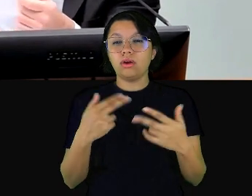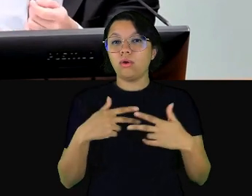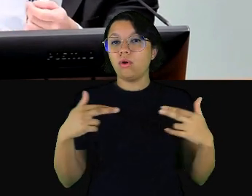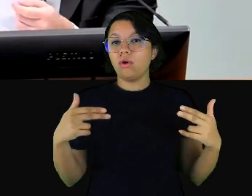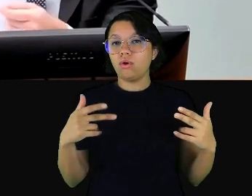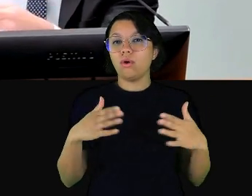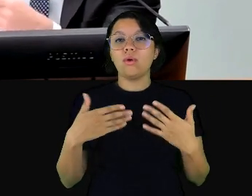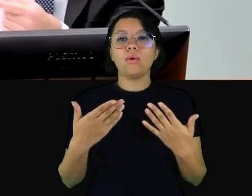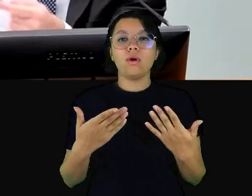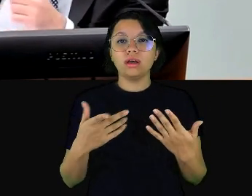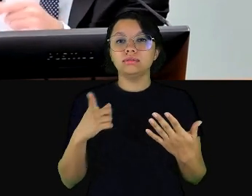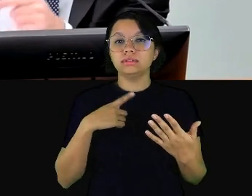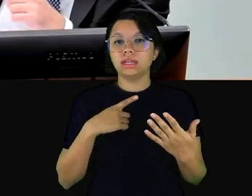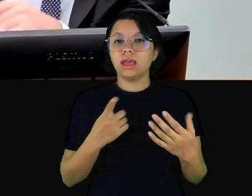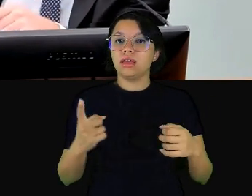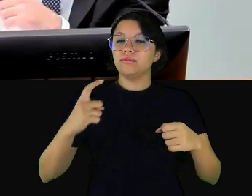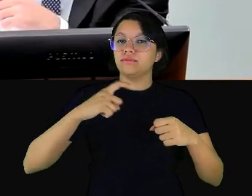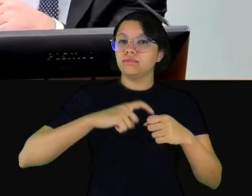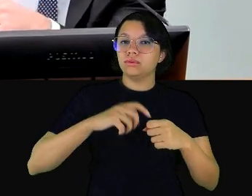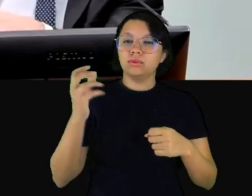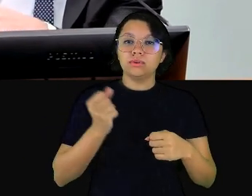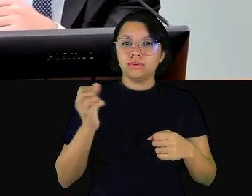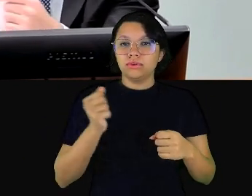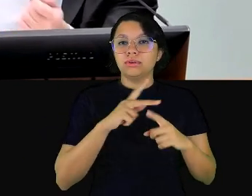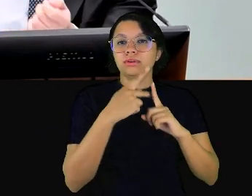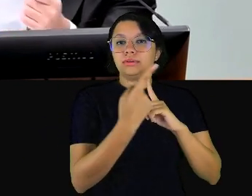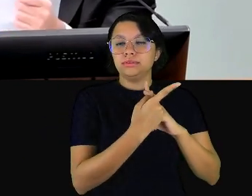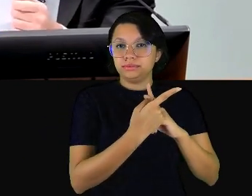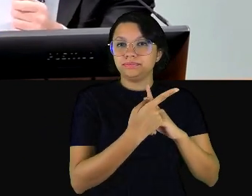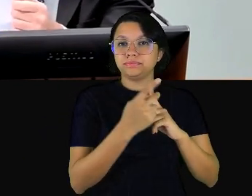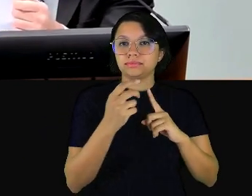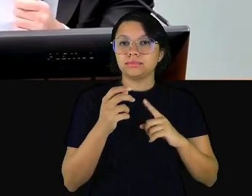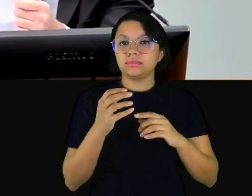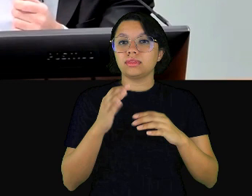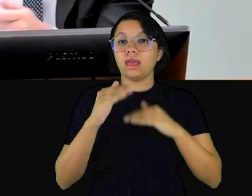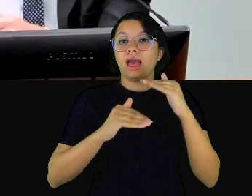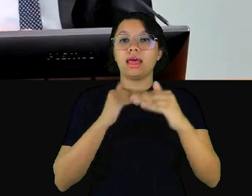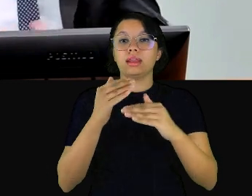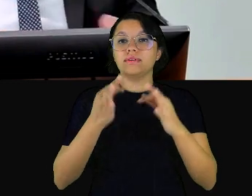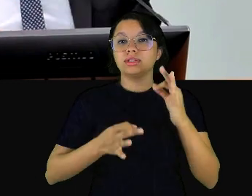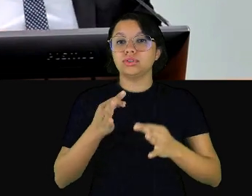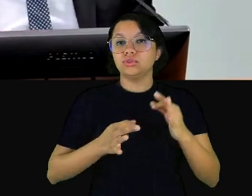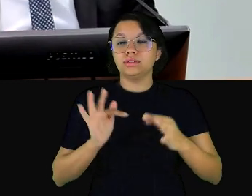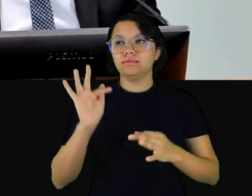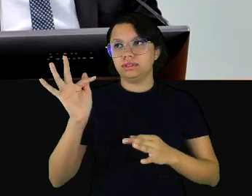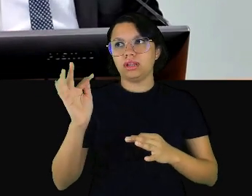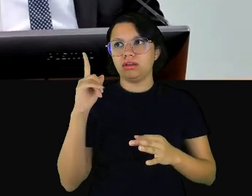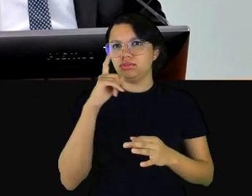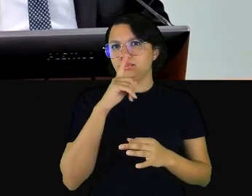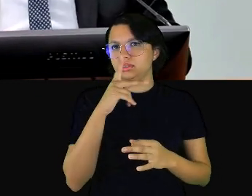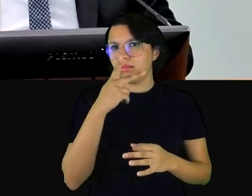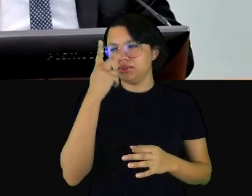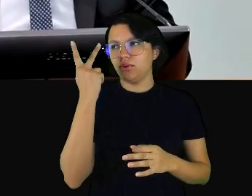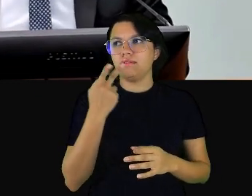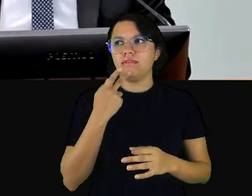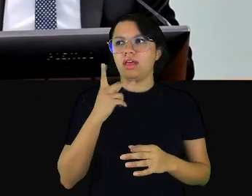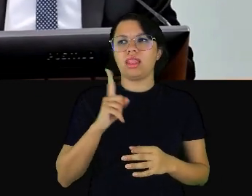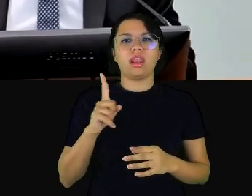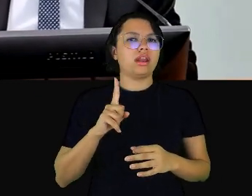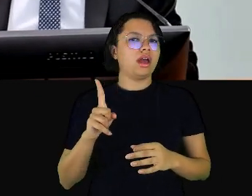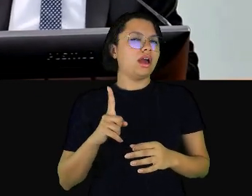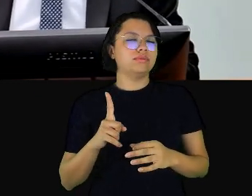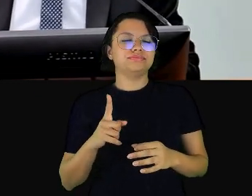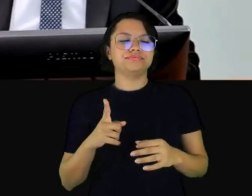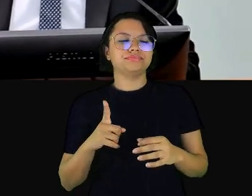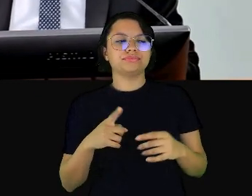coisa quando há um restabelecimento do benefício previdenciário pela Justiça Federal. Dificilmente alguém vai virar e falar: olha,